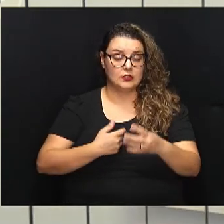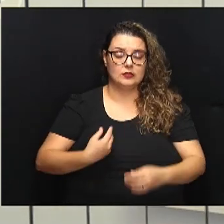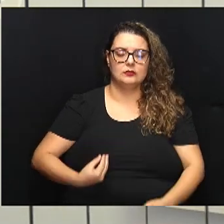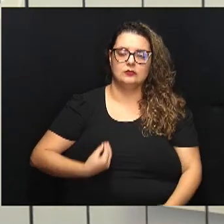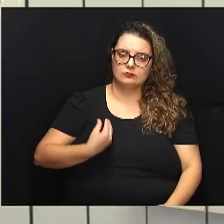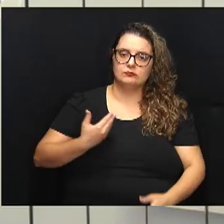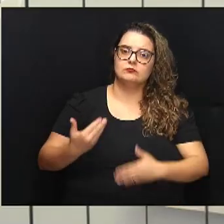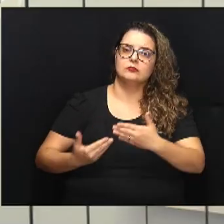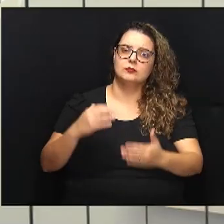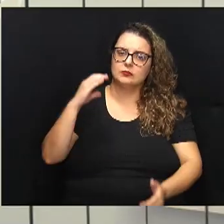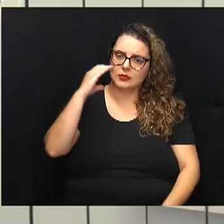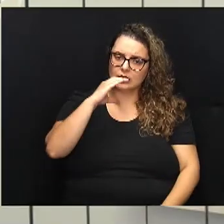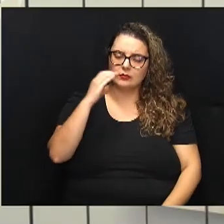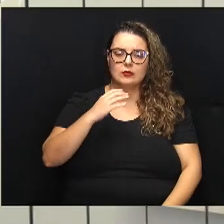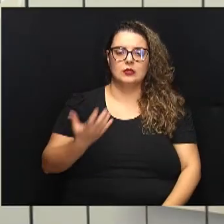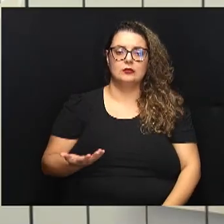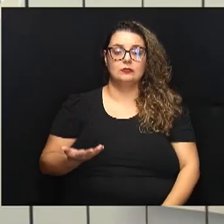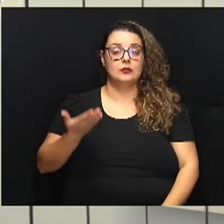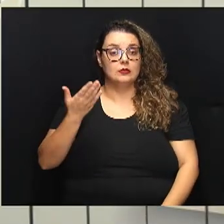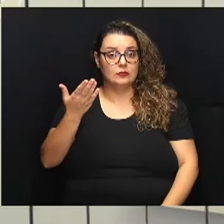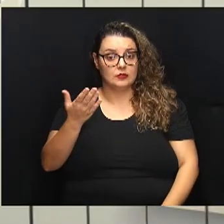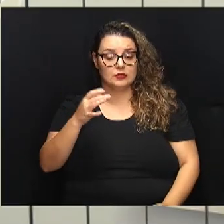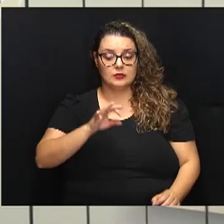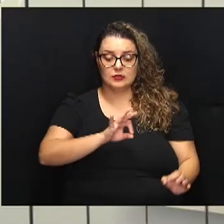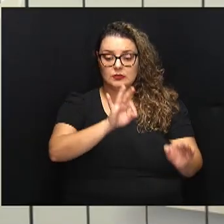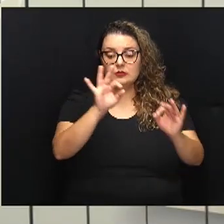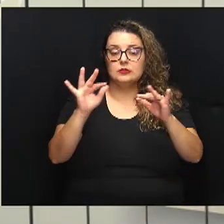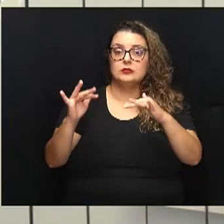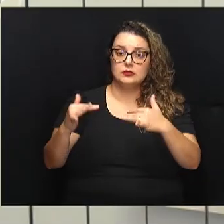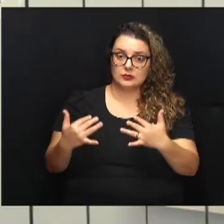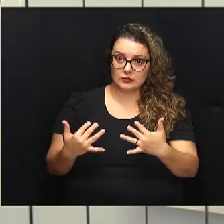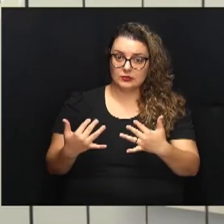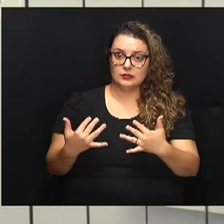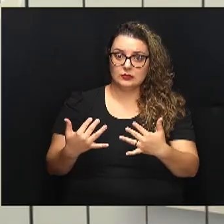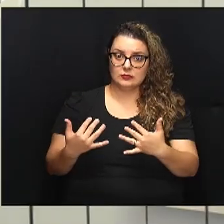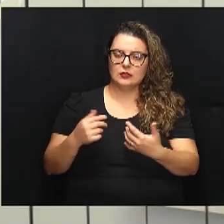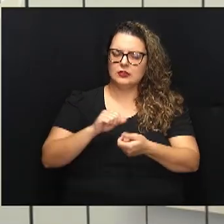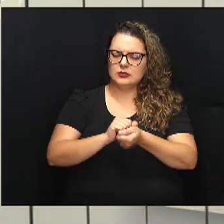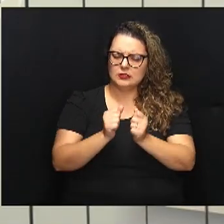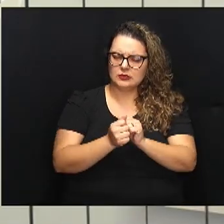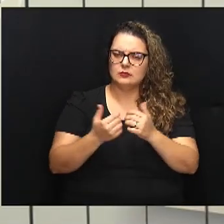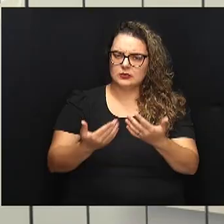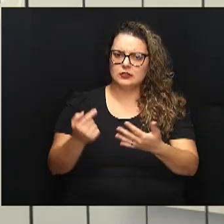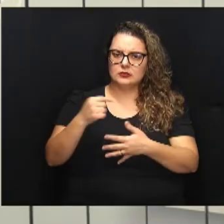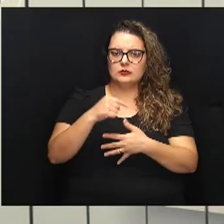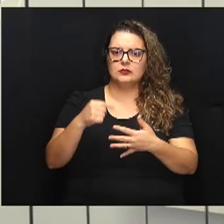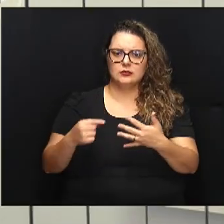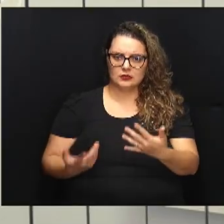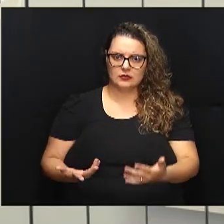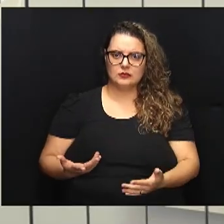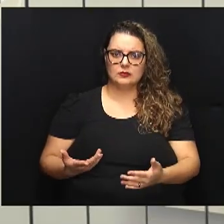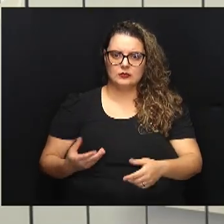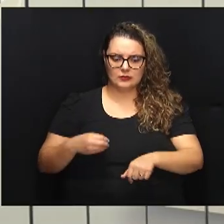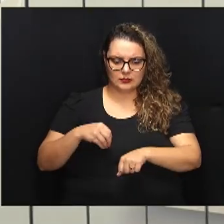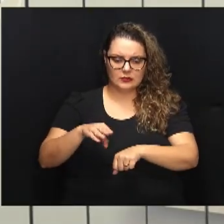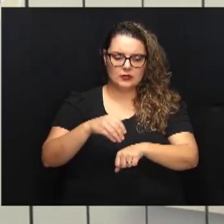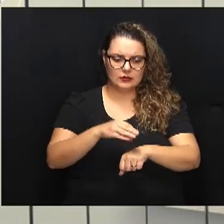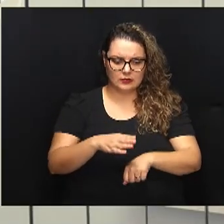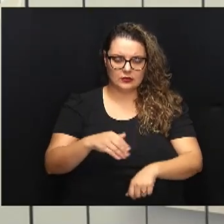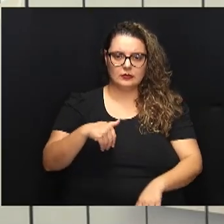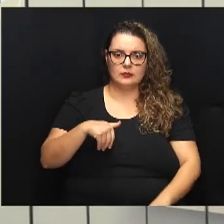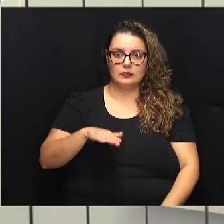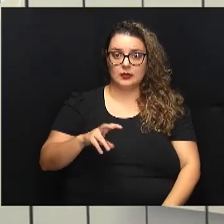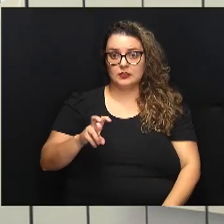muito rápido. Então você que está nos acompanhando se enquadra nesses requisitos que foram passados aí, tem mais que